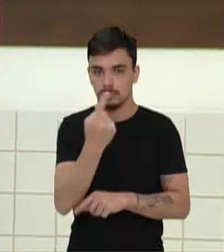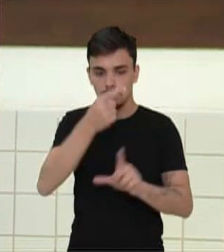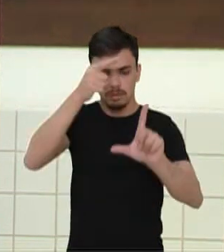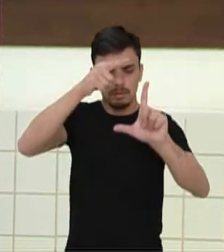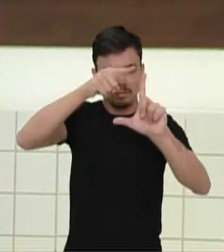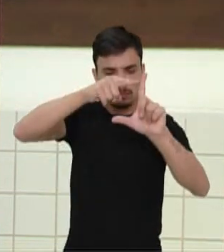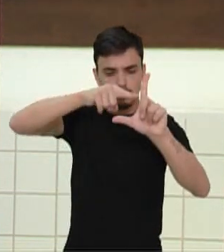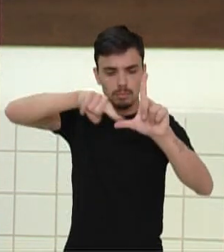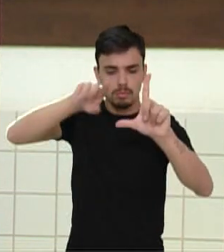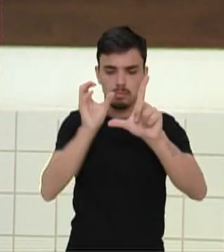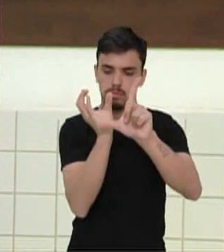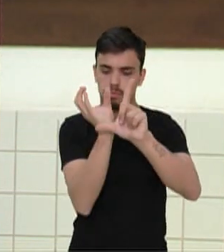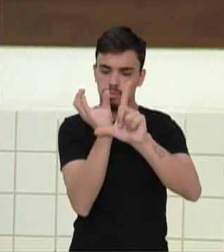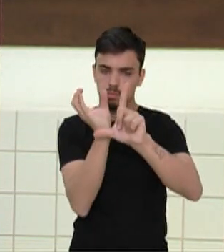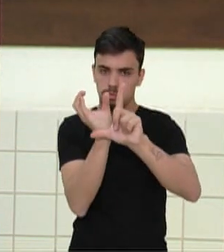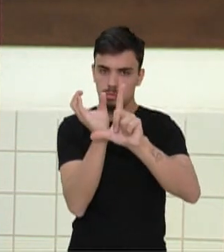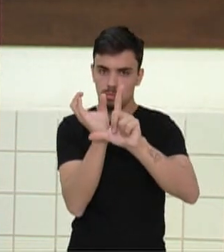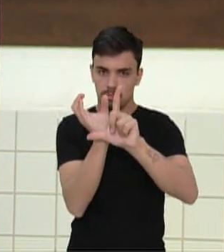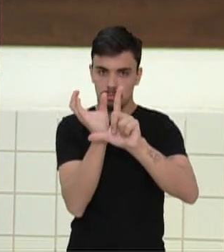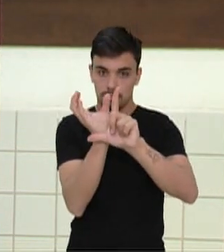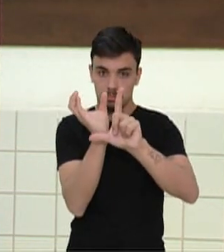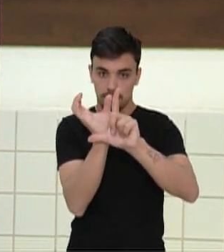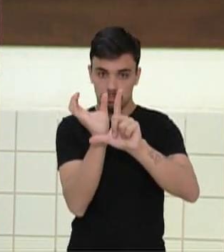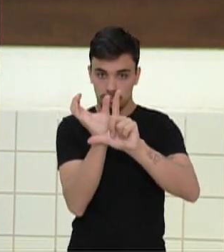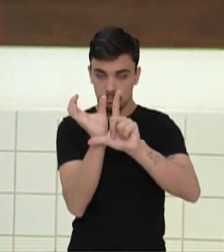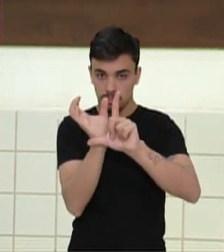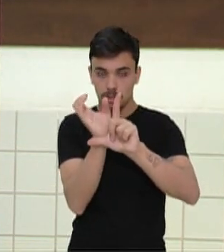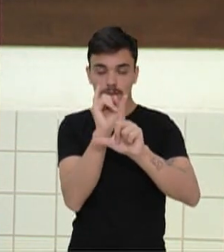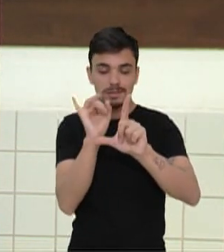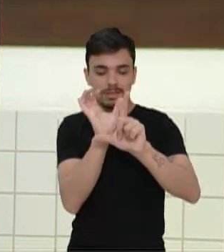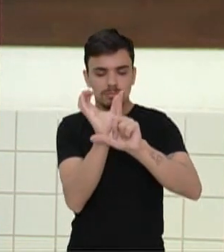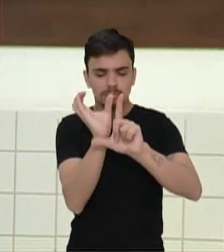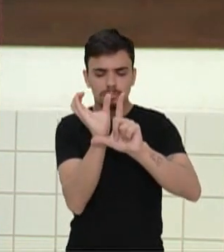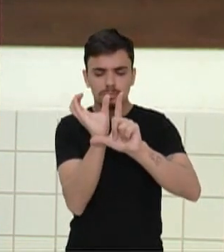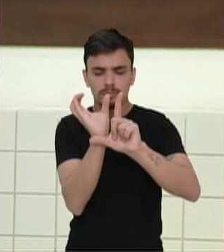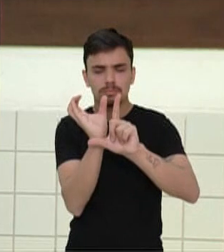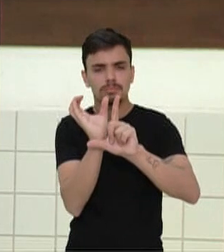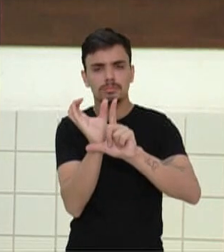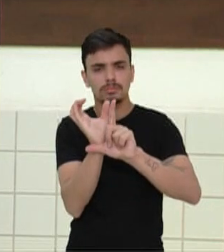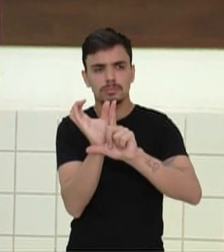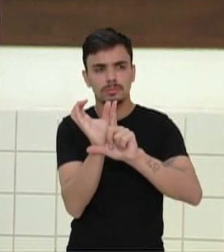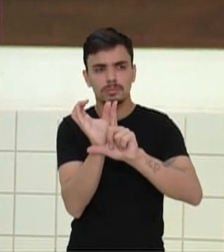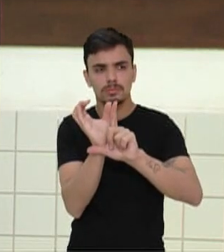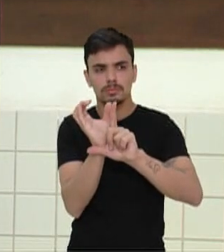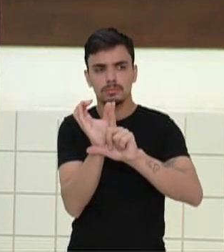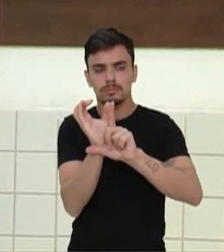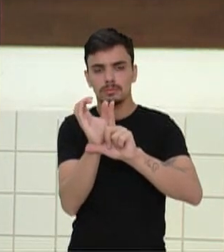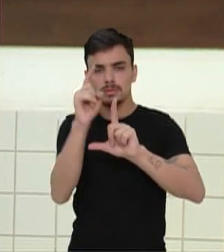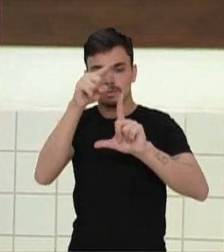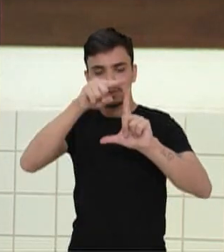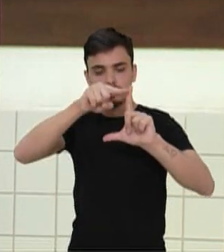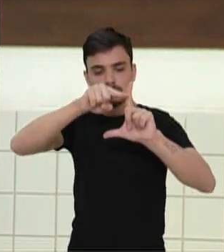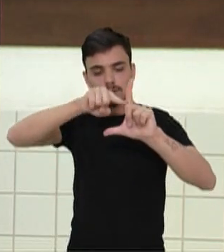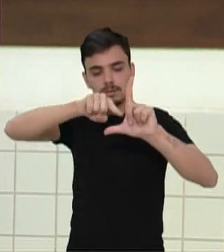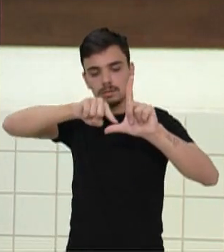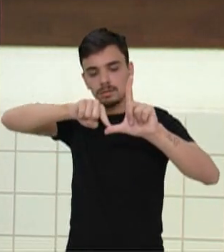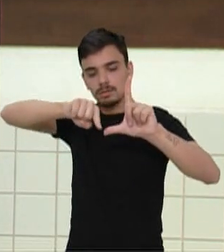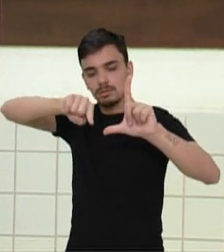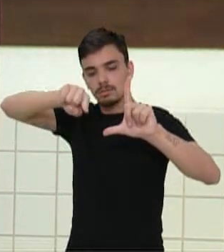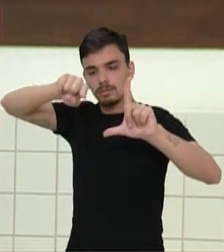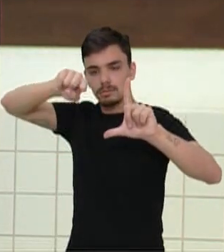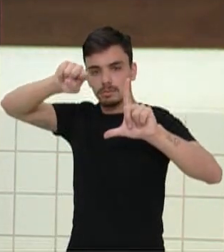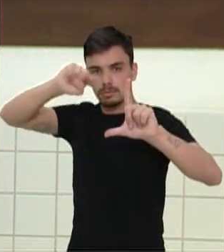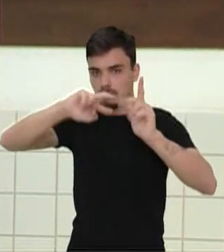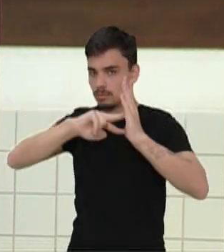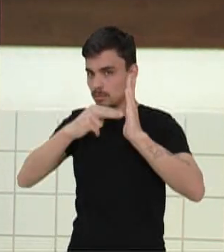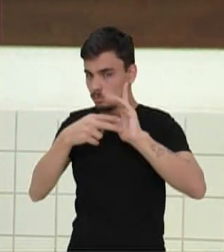concavidade da parábola está voltada para cima. Se ela está voltada para cima, significa que o gráfico ele vem descendo, depois ele vai